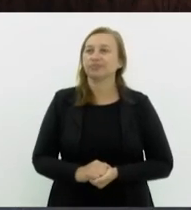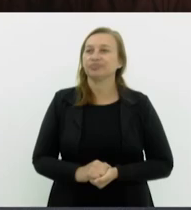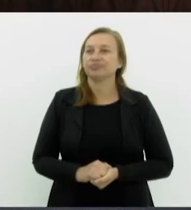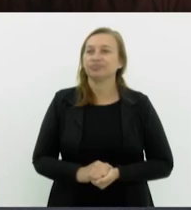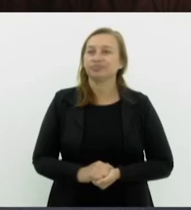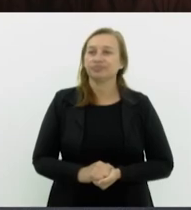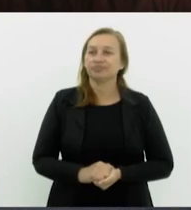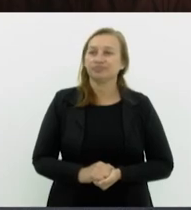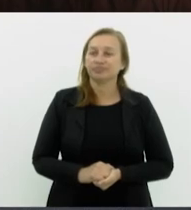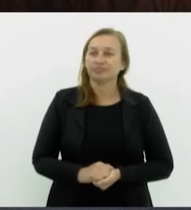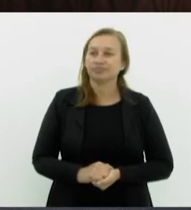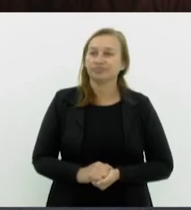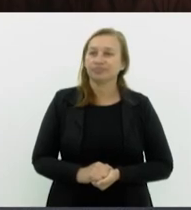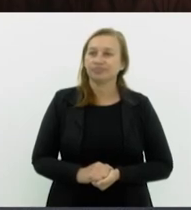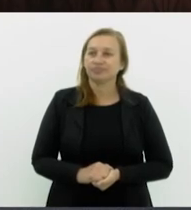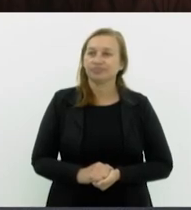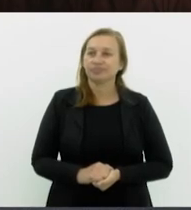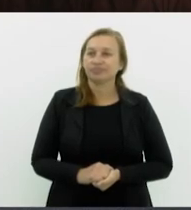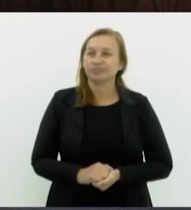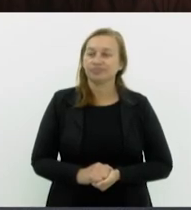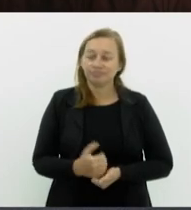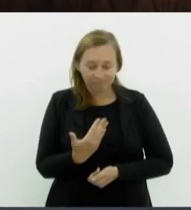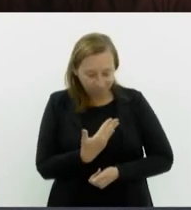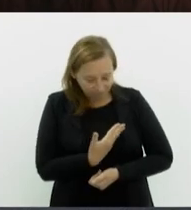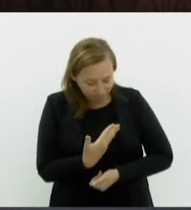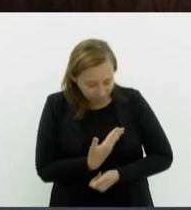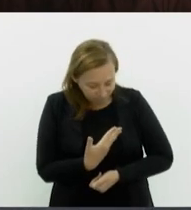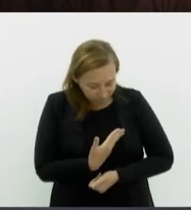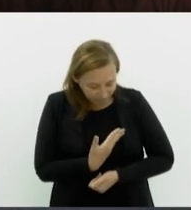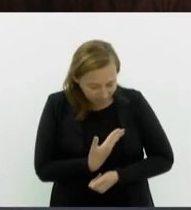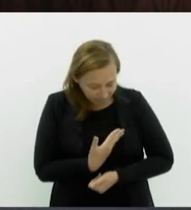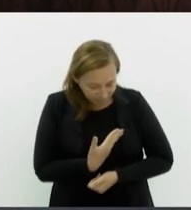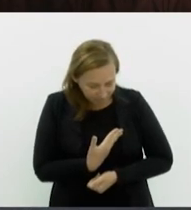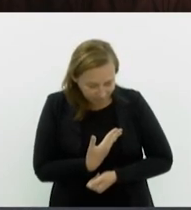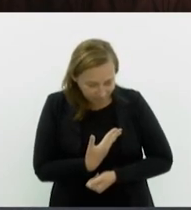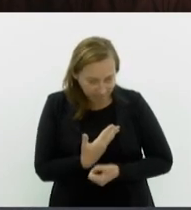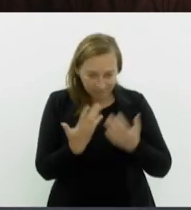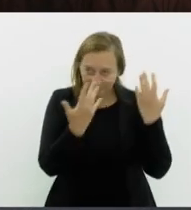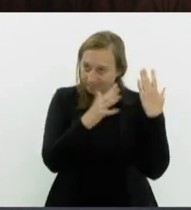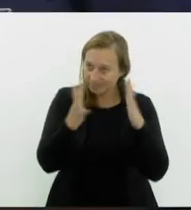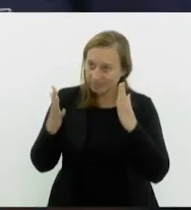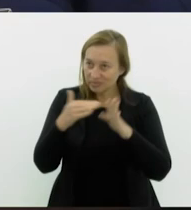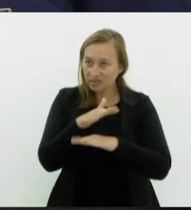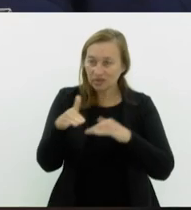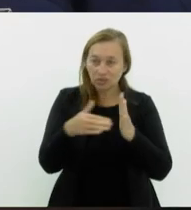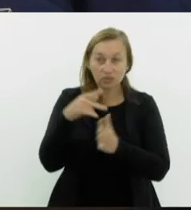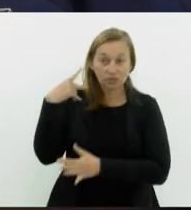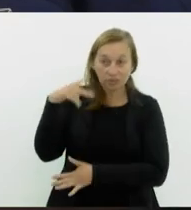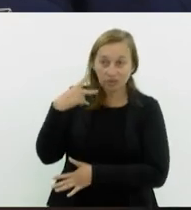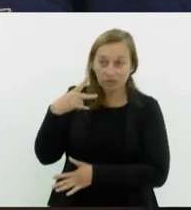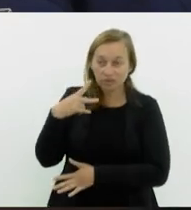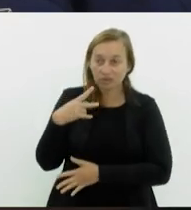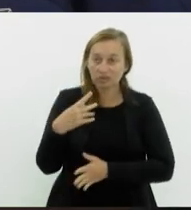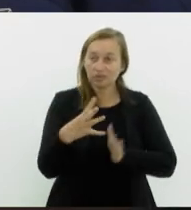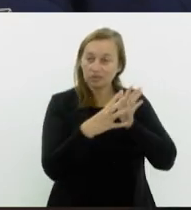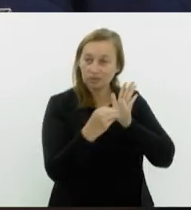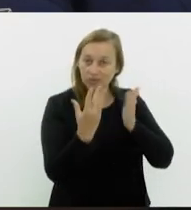meu dileto amigo, obrigado. Cumprimento os parlamentares na figura de Sua